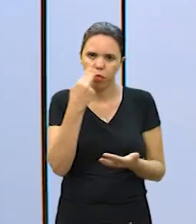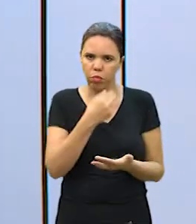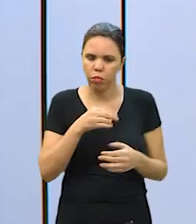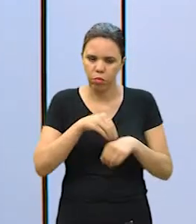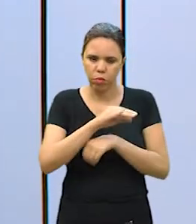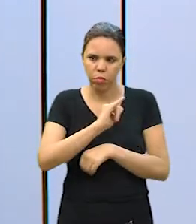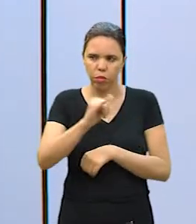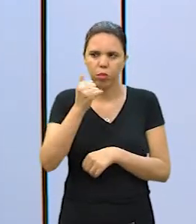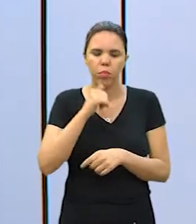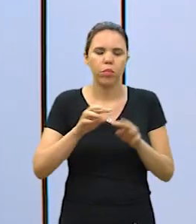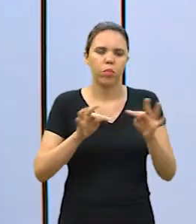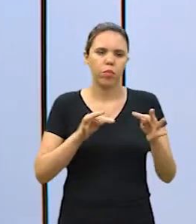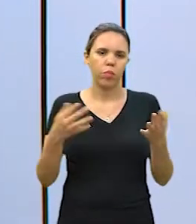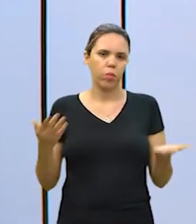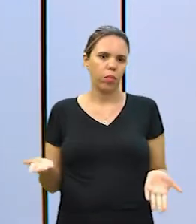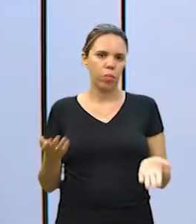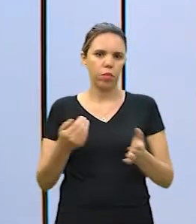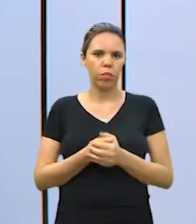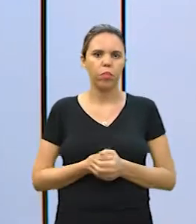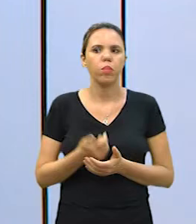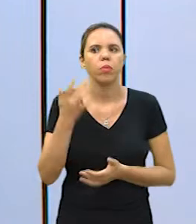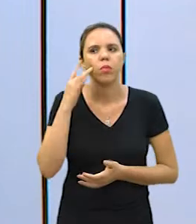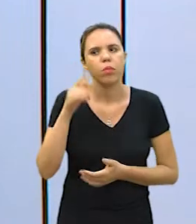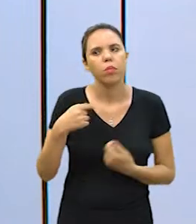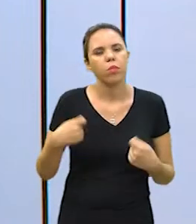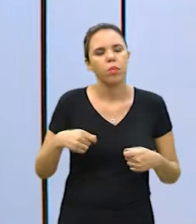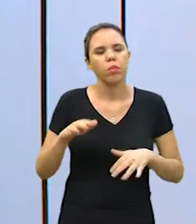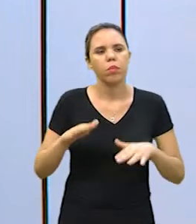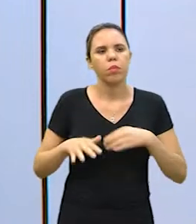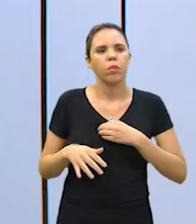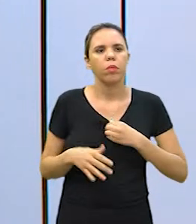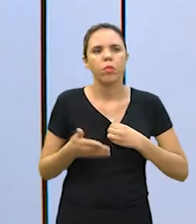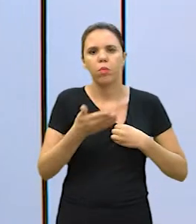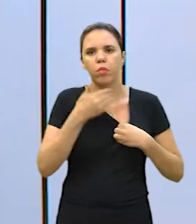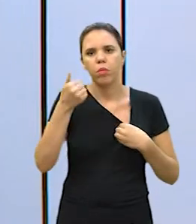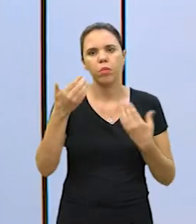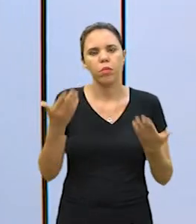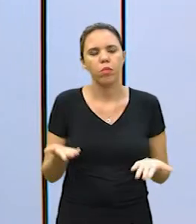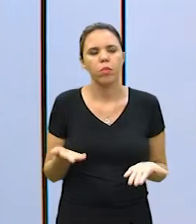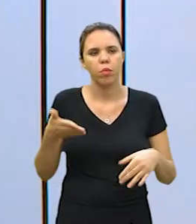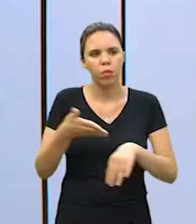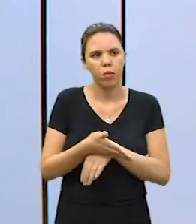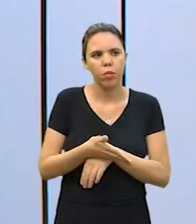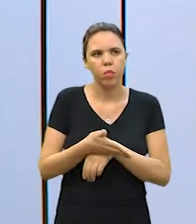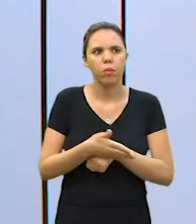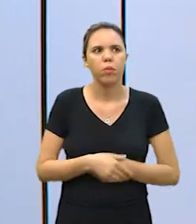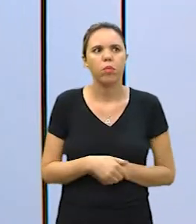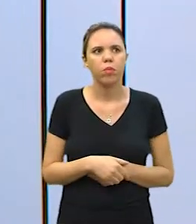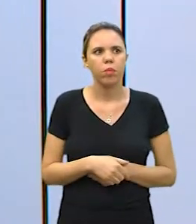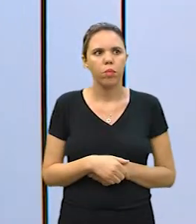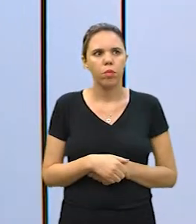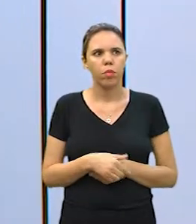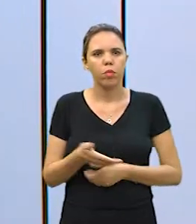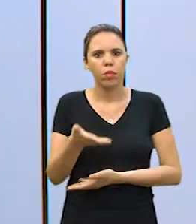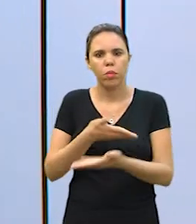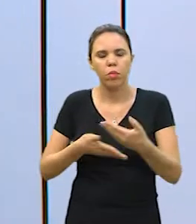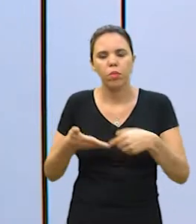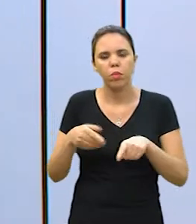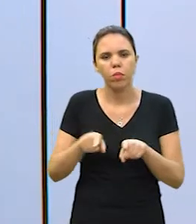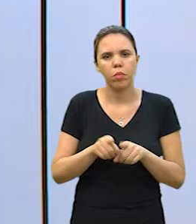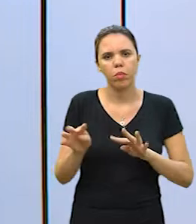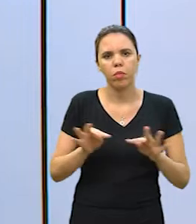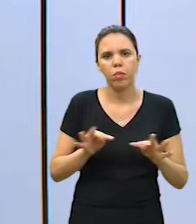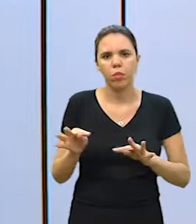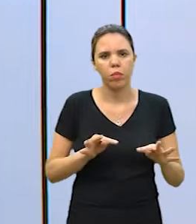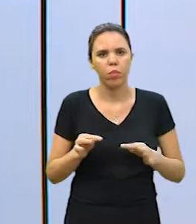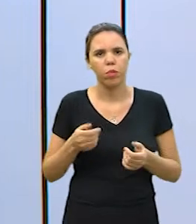que o nutricionista passa para ela para um tratamento. Então, acho que nós precisamos talvez melhorar isso, o acesso a essa integralidade